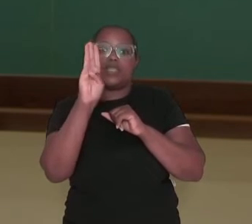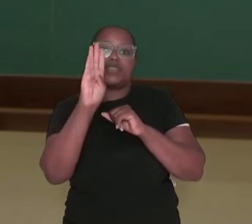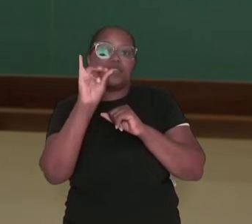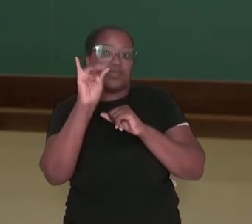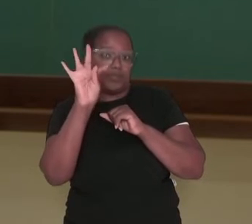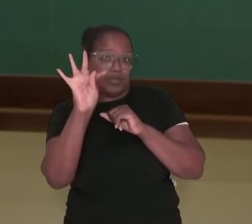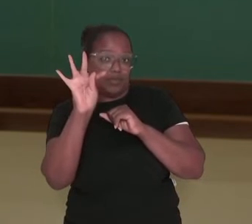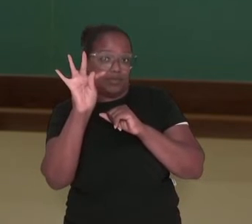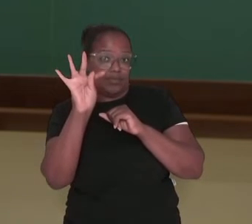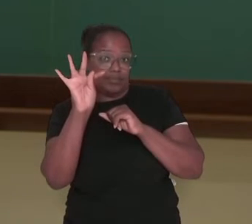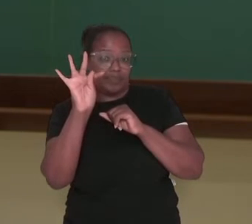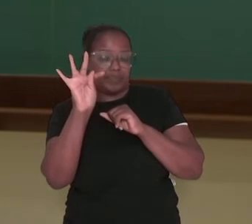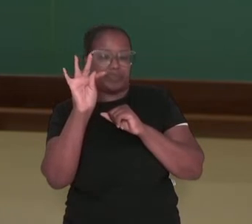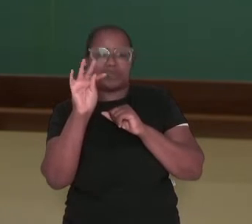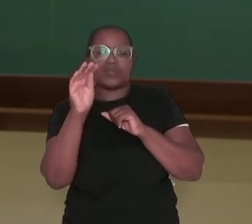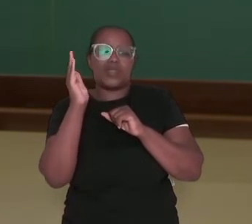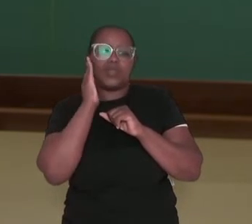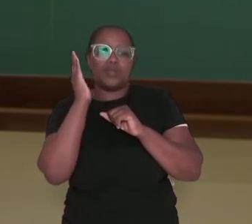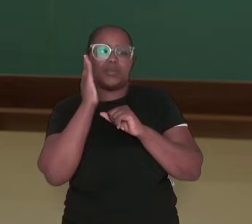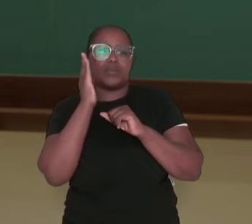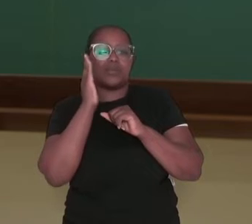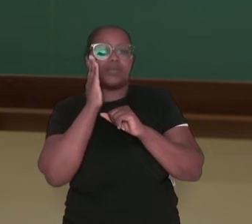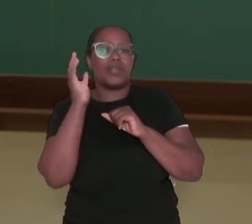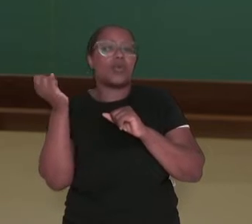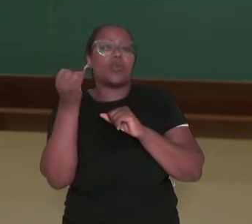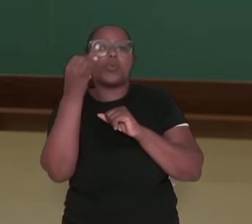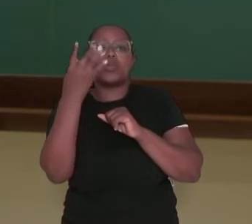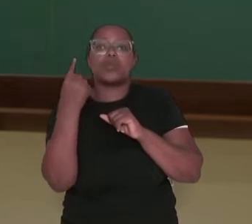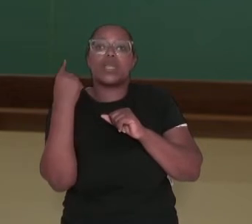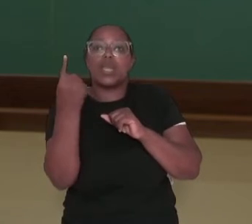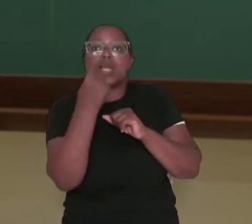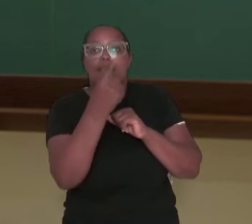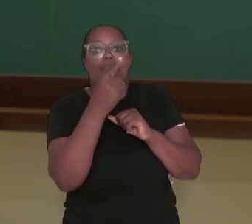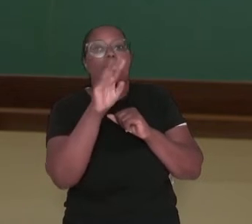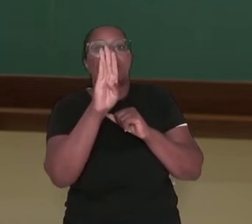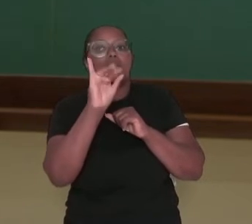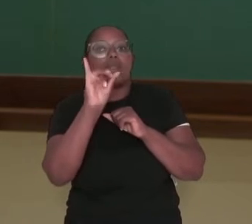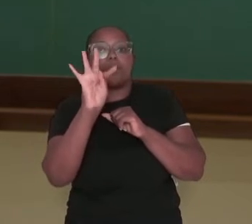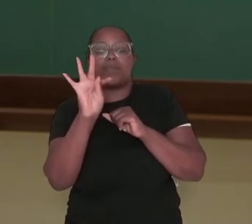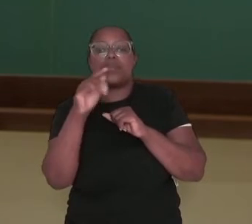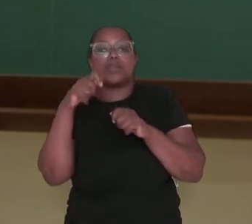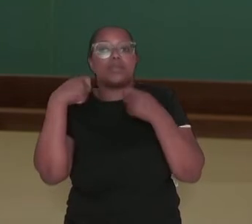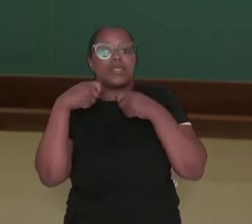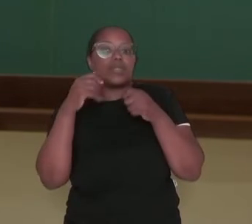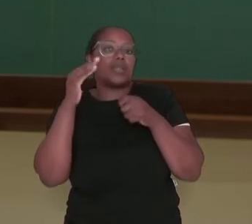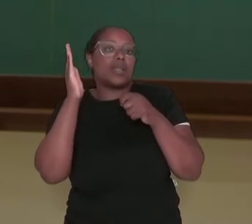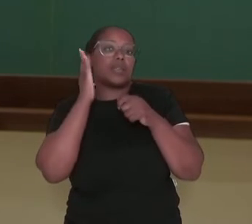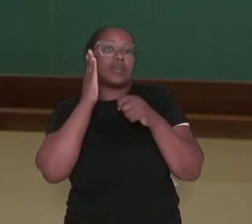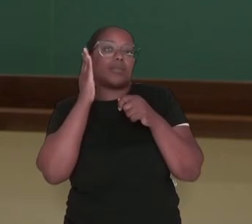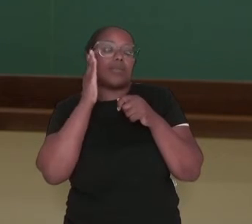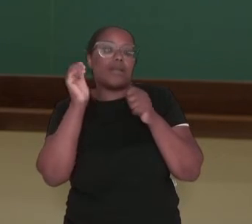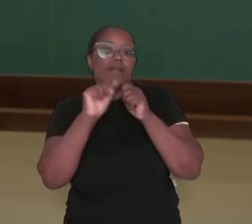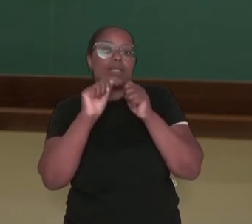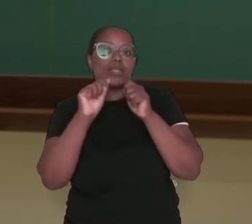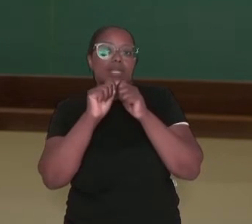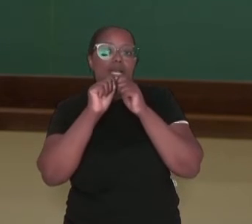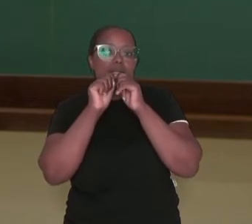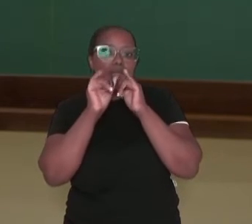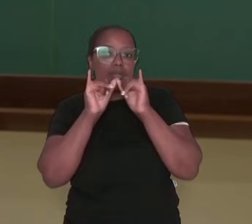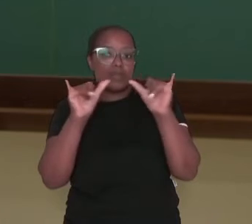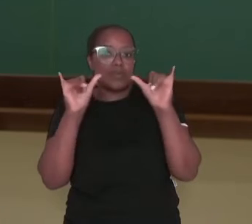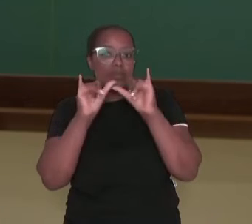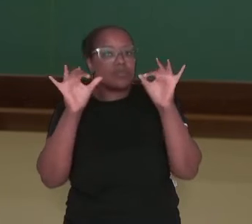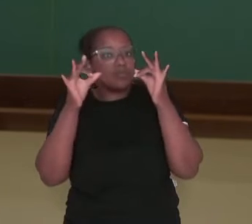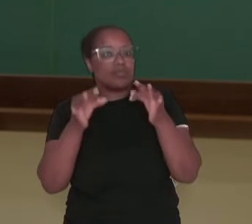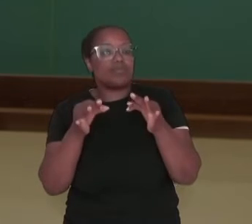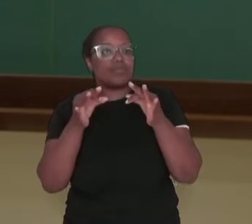Então, para eu saber quanto que cada um desses gigabytes vai conseguir armazenar, bastaria eu fazer a multiplicação pelo 8,6, correto?